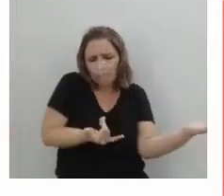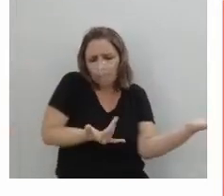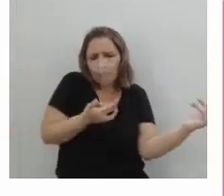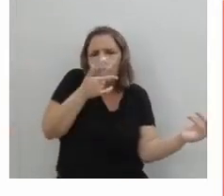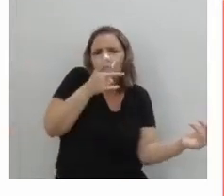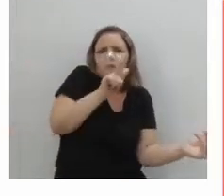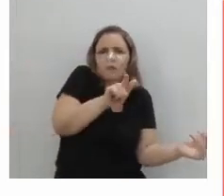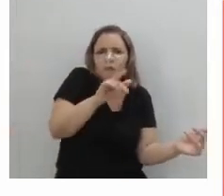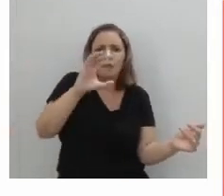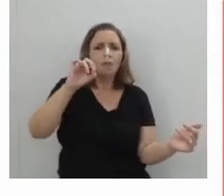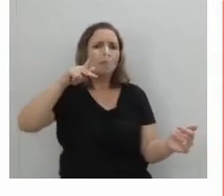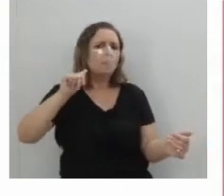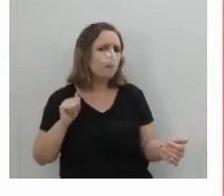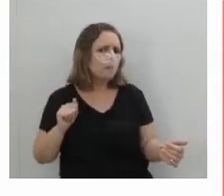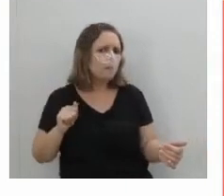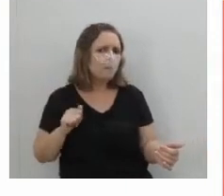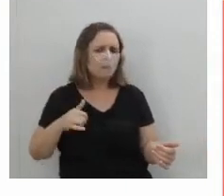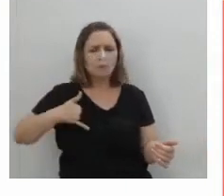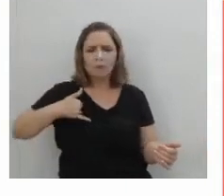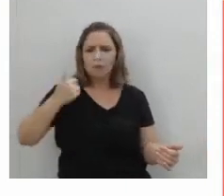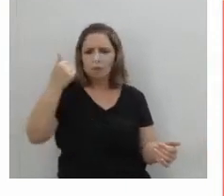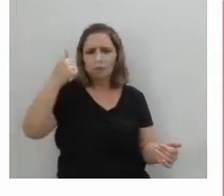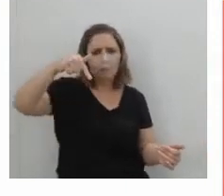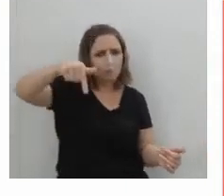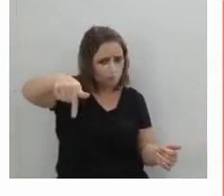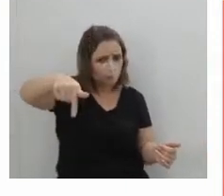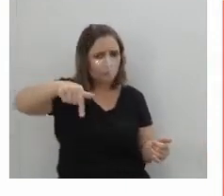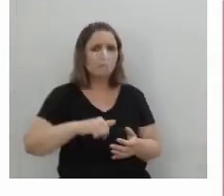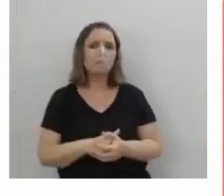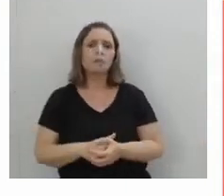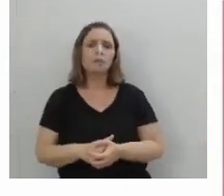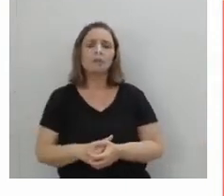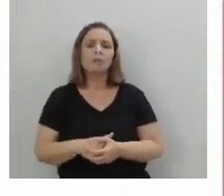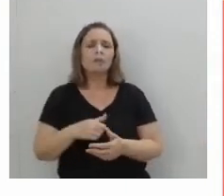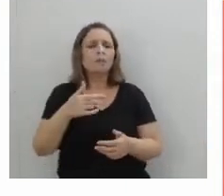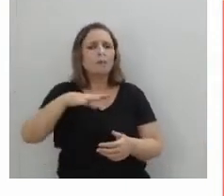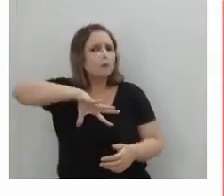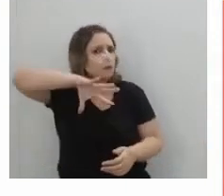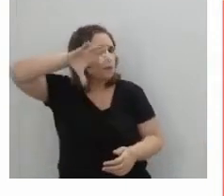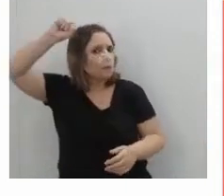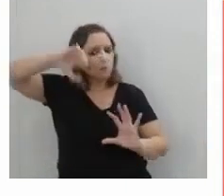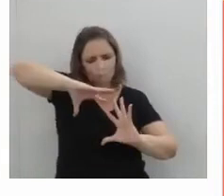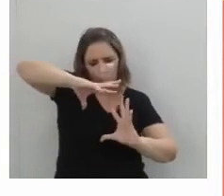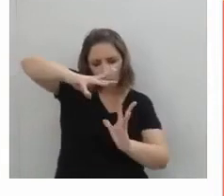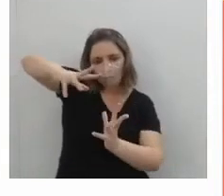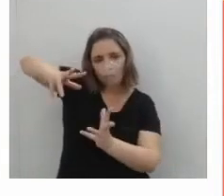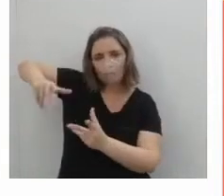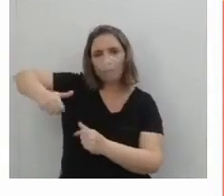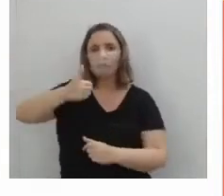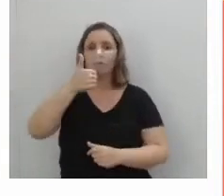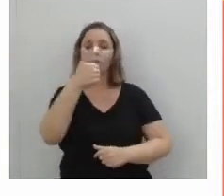Mundo? Pois sim, com apenas 17 anos de idade, ele foi campeão do mundo no ano